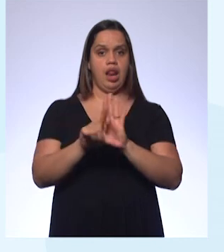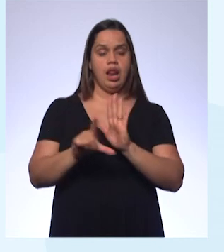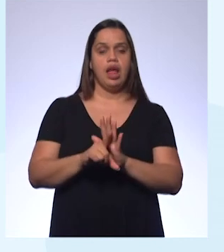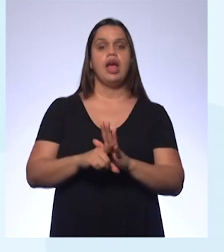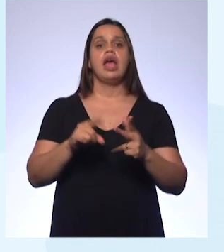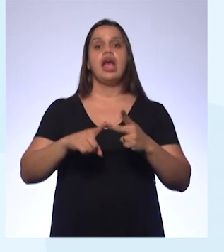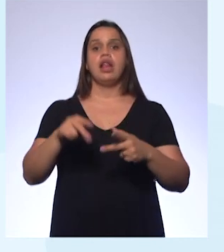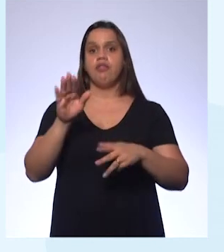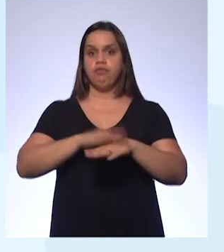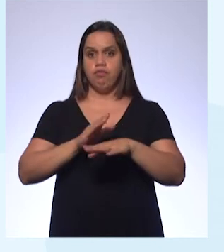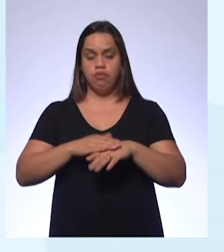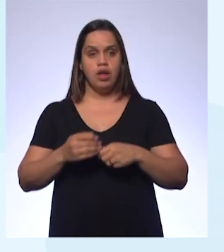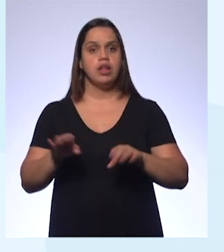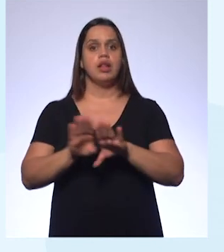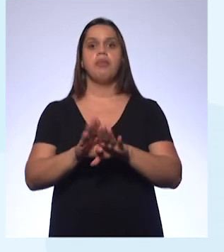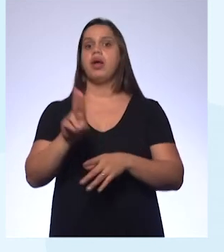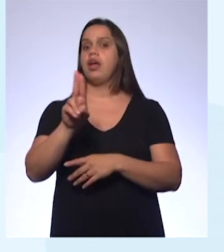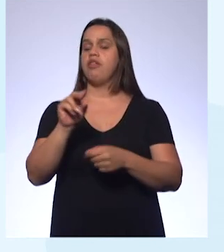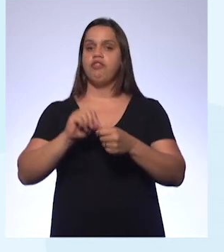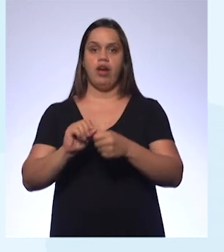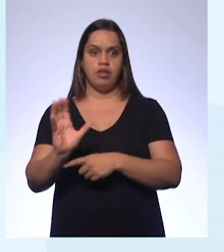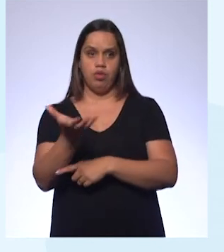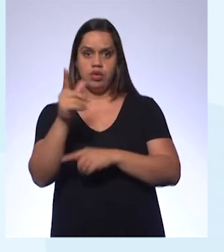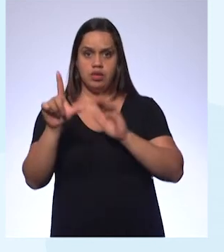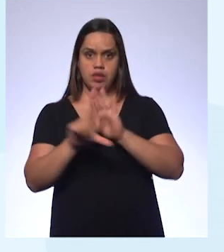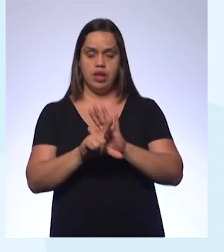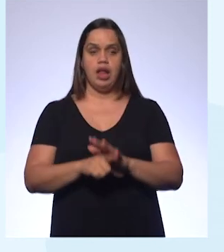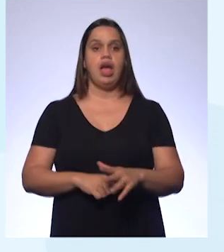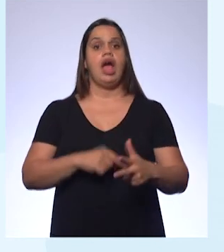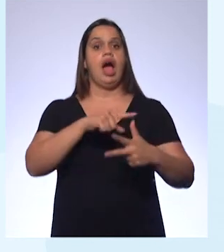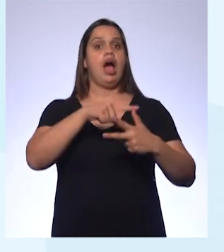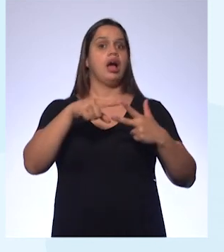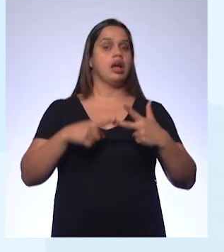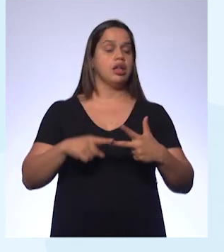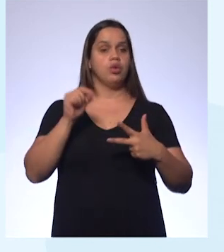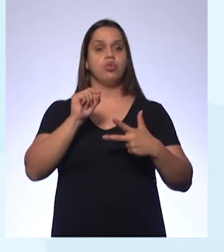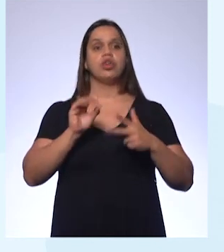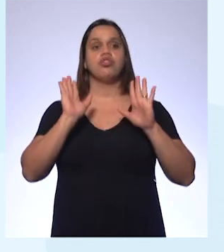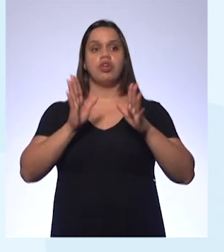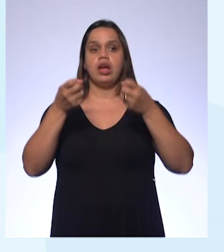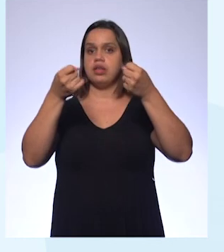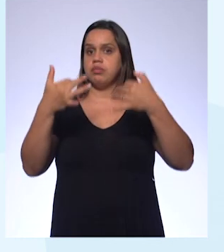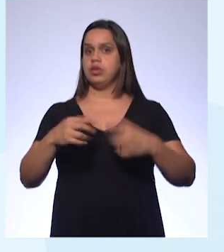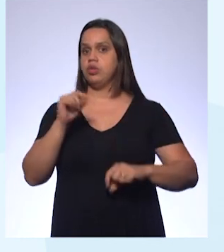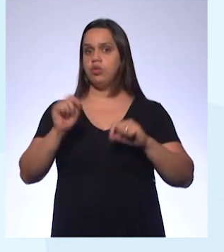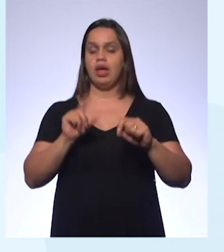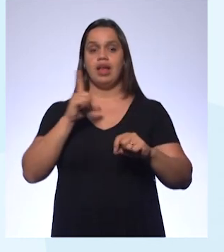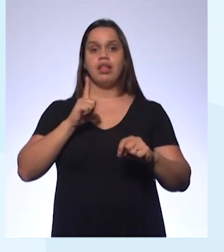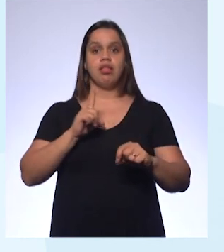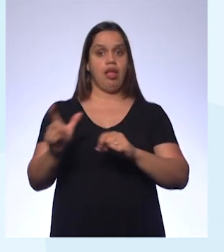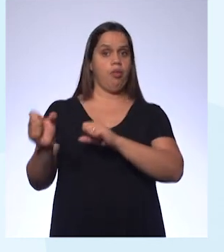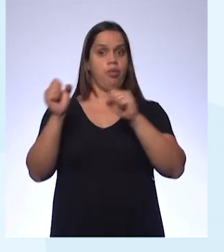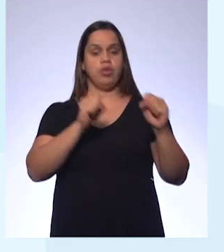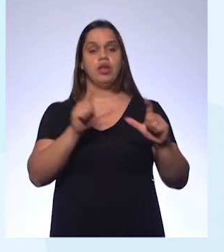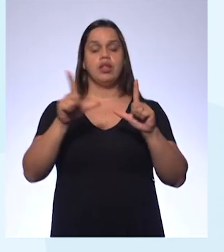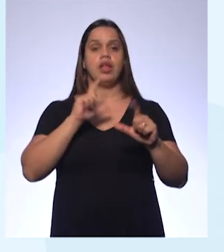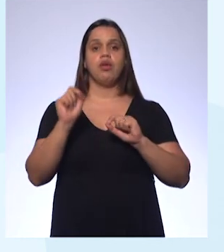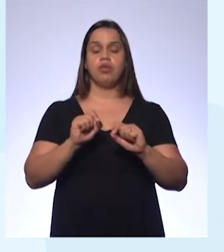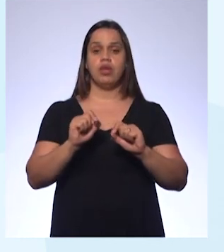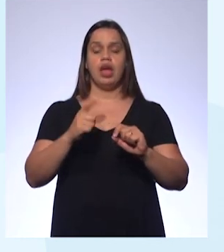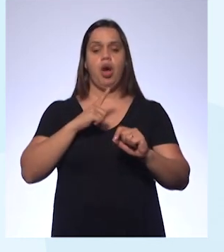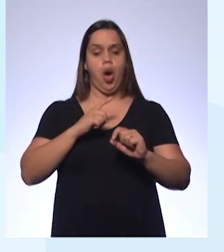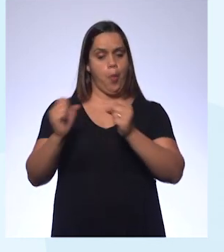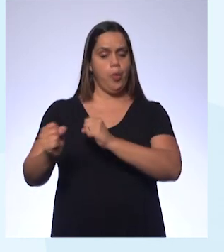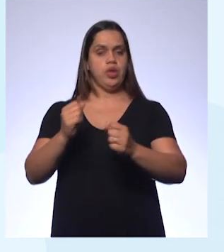em vigor, ele aplica a lei. Aí não, aí, como diria o Montesquieu, né, quem retém o poder tende a abusar